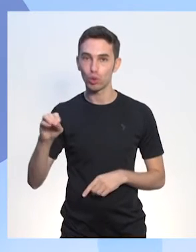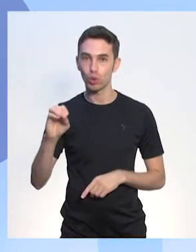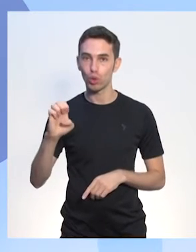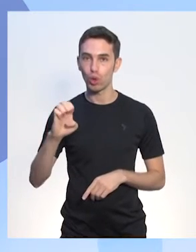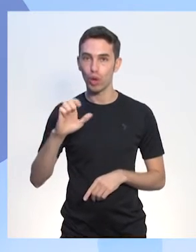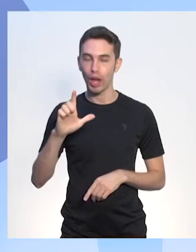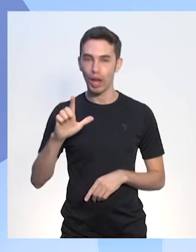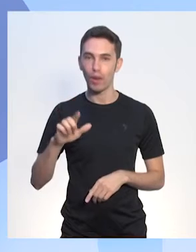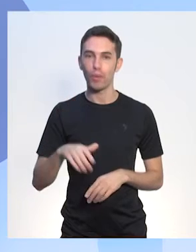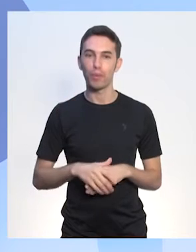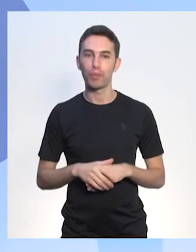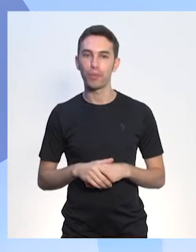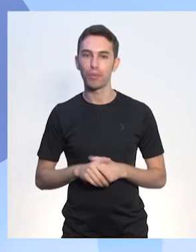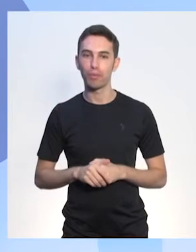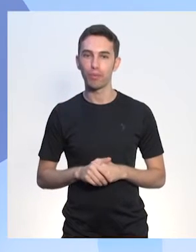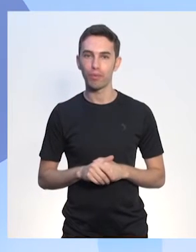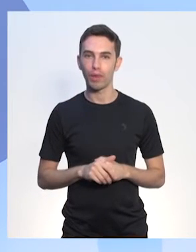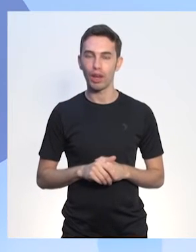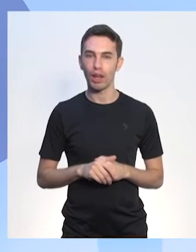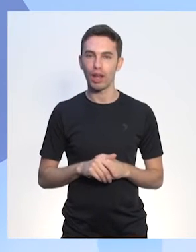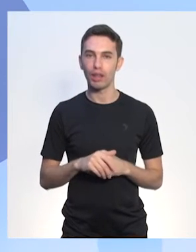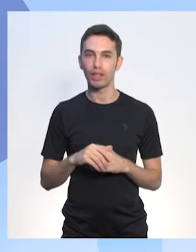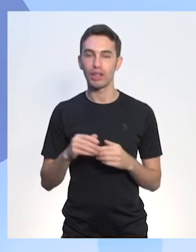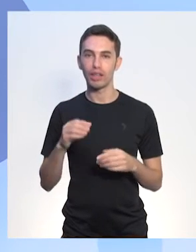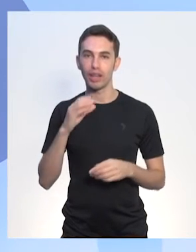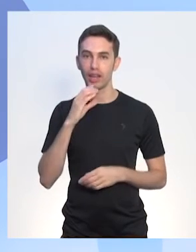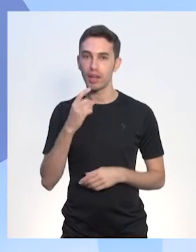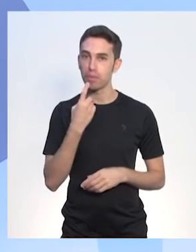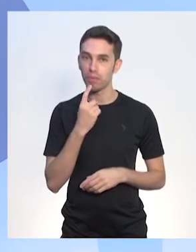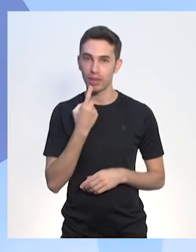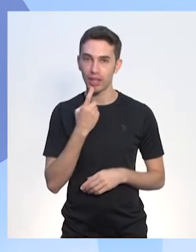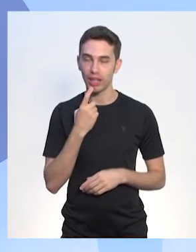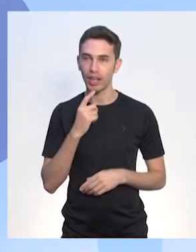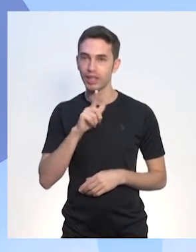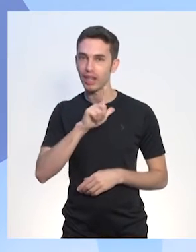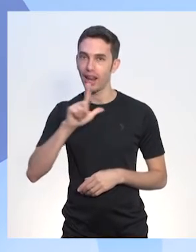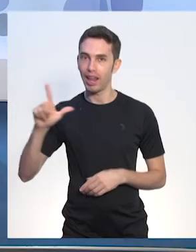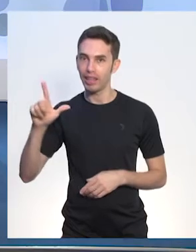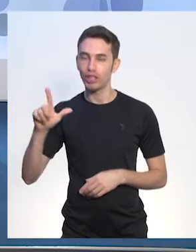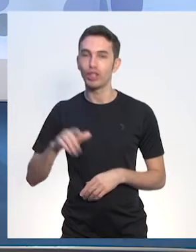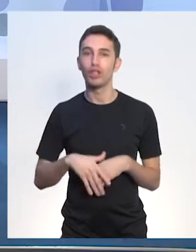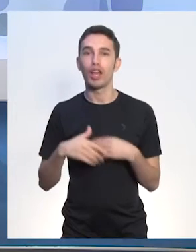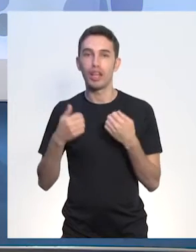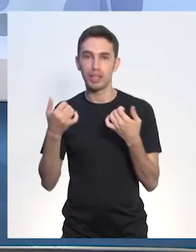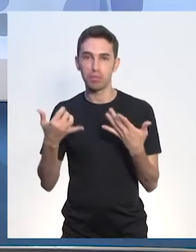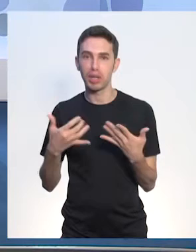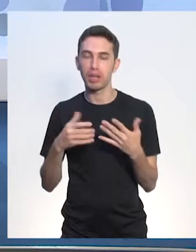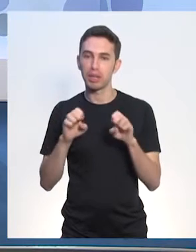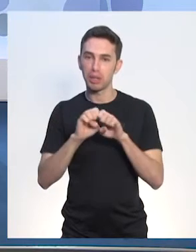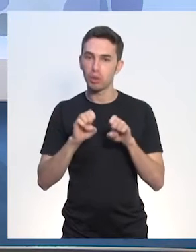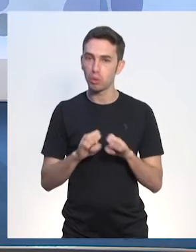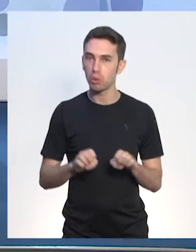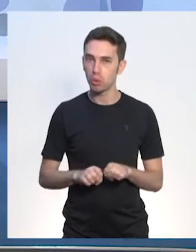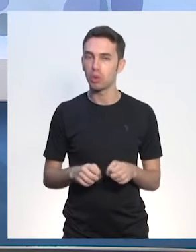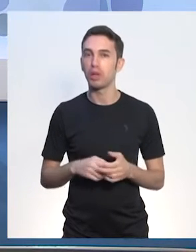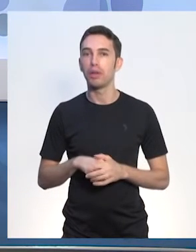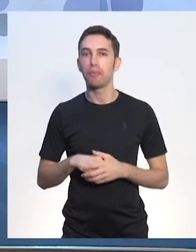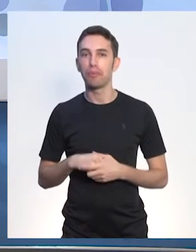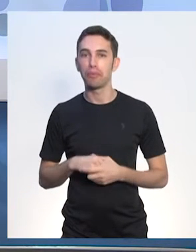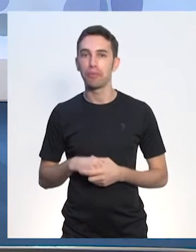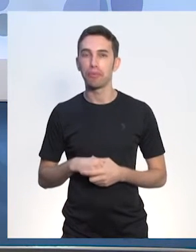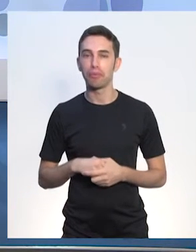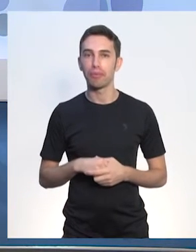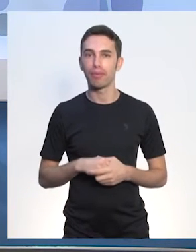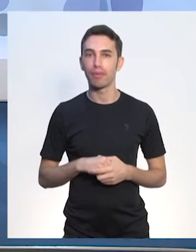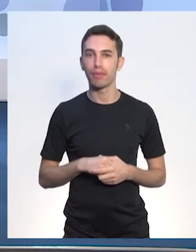alunos lá da Escola Estadual Joaquim Ferreira de Lima, Campinas Leste. Aí ele coloca toda a estrutura, né? Imagino que os meninos colocaram,